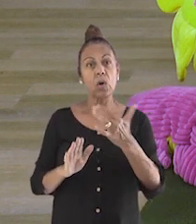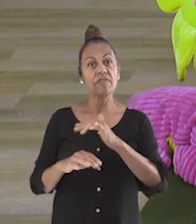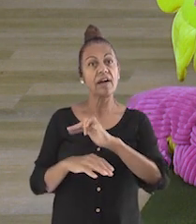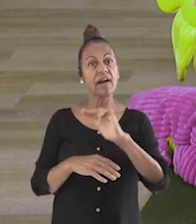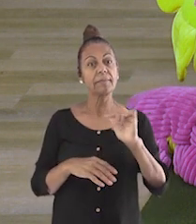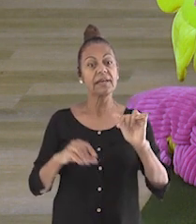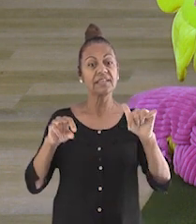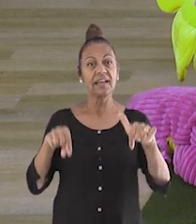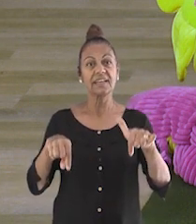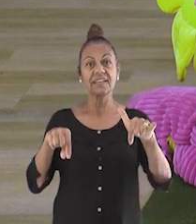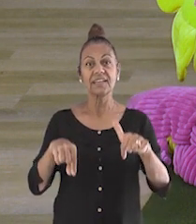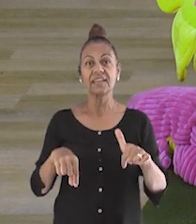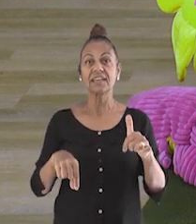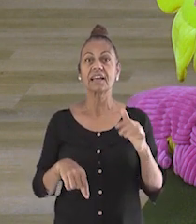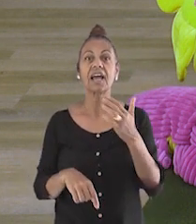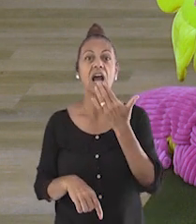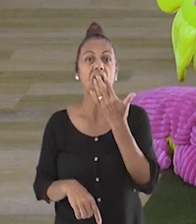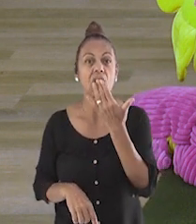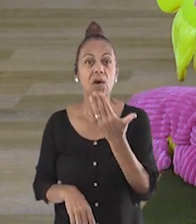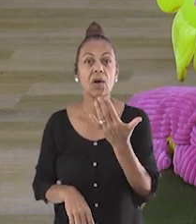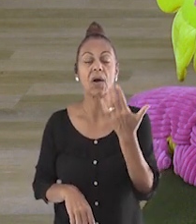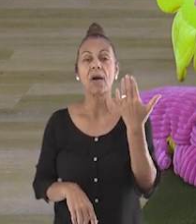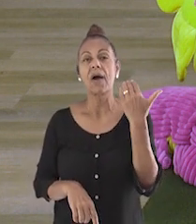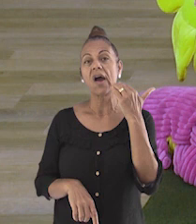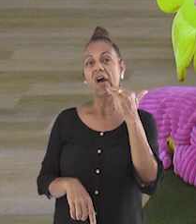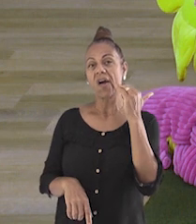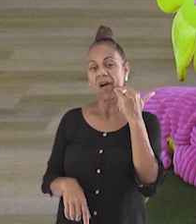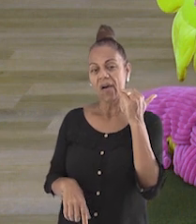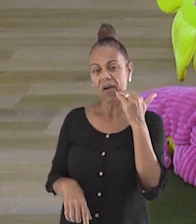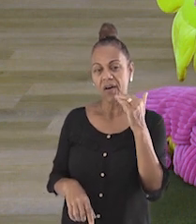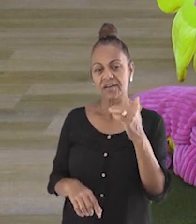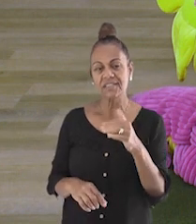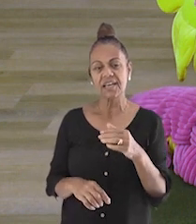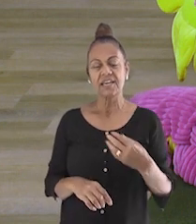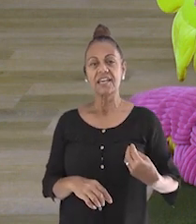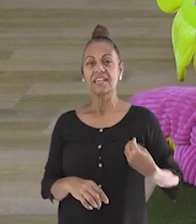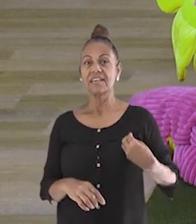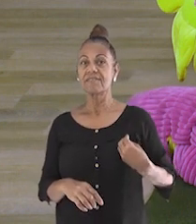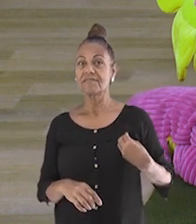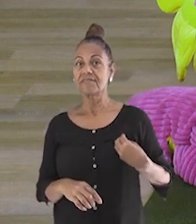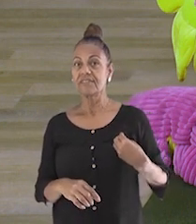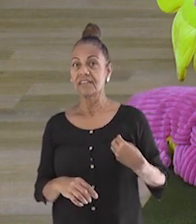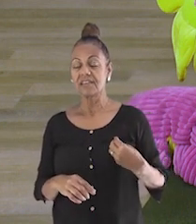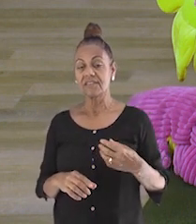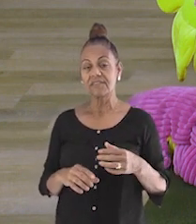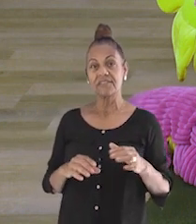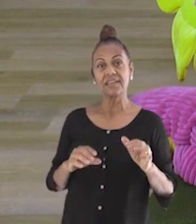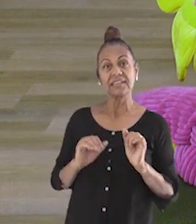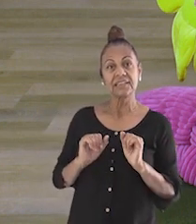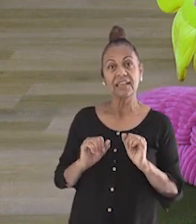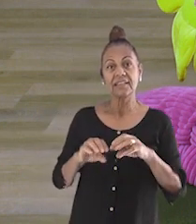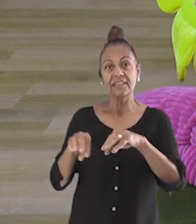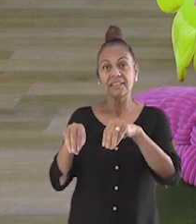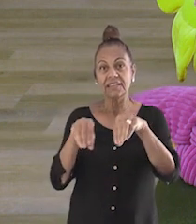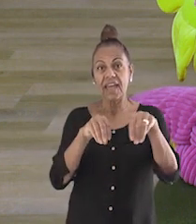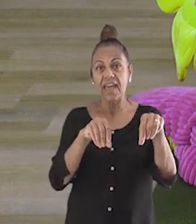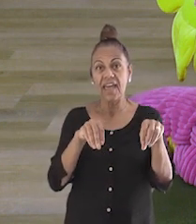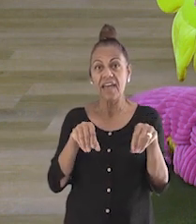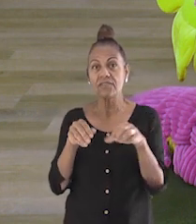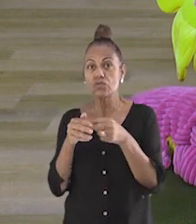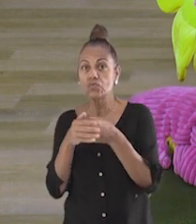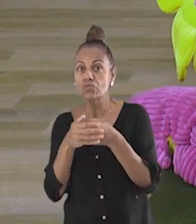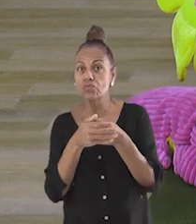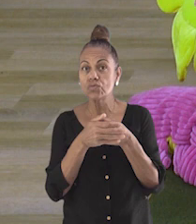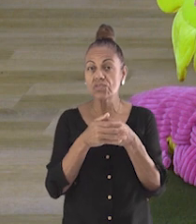é rosa. Vocês encontraram? Quem será ela que vive na terra e por ali gosta de se